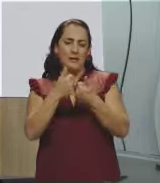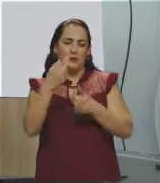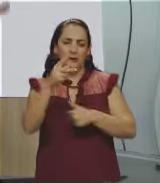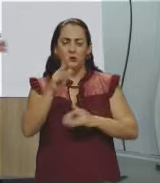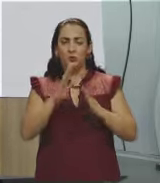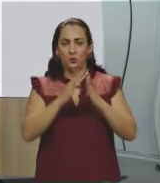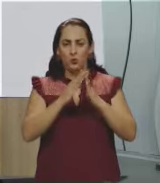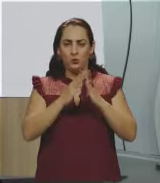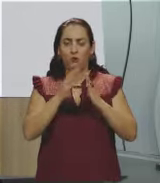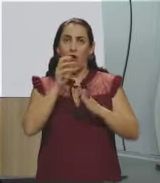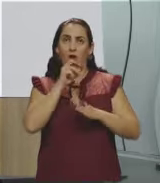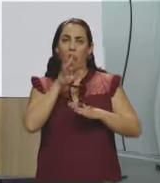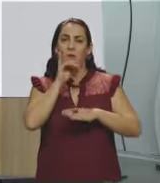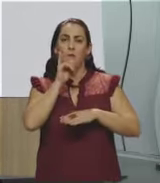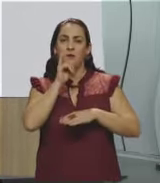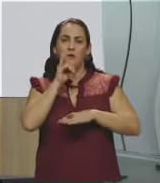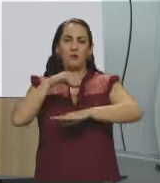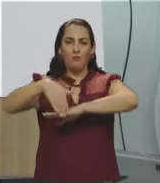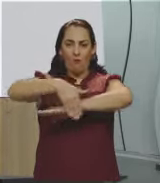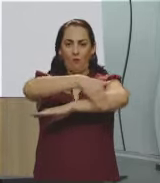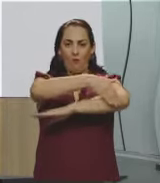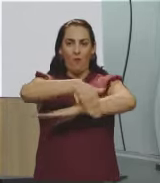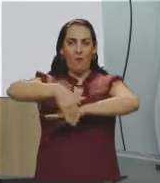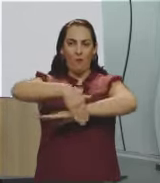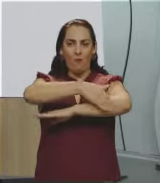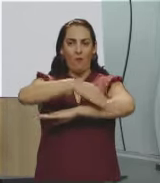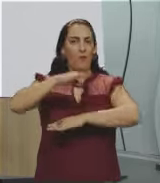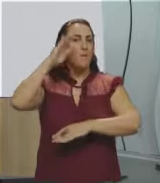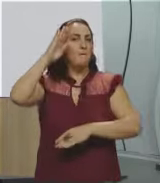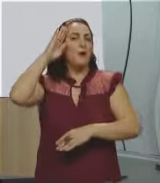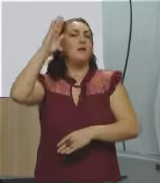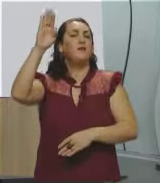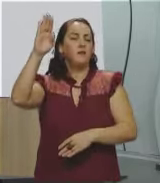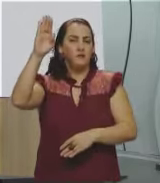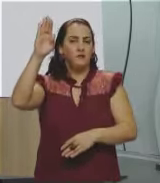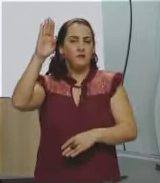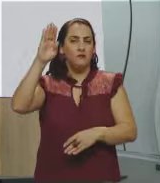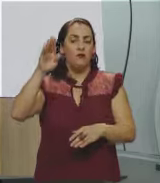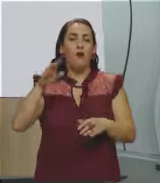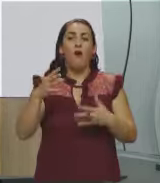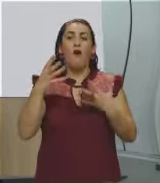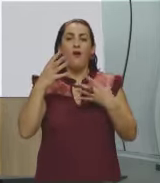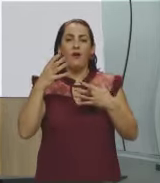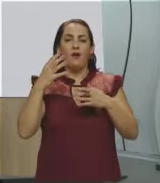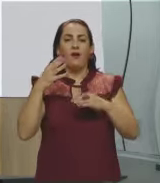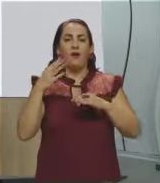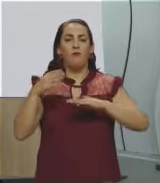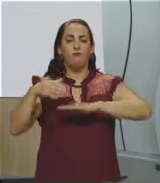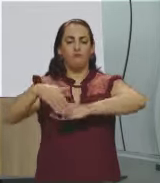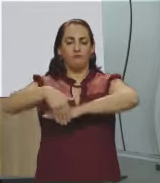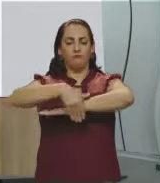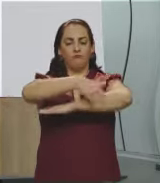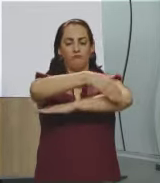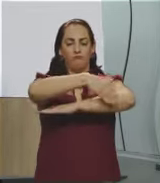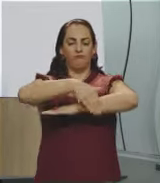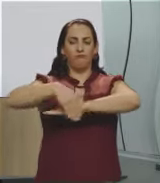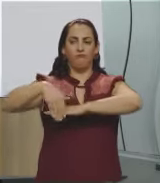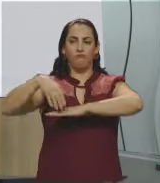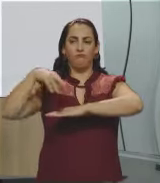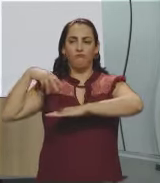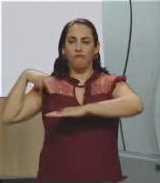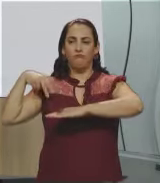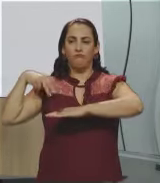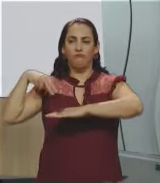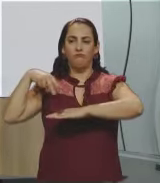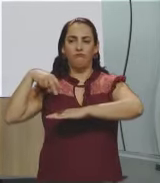Pensa na avenida principal da sua cidade, quando está acontecendo algum evento. Você quer atravessar a avenida, por exemplo, e